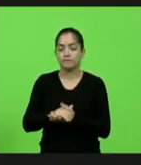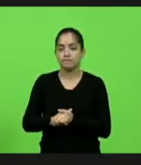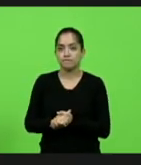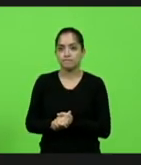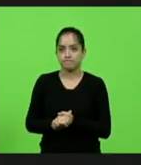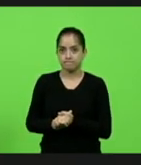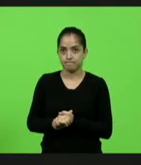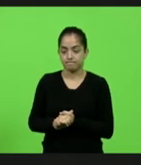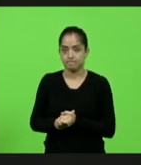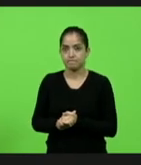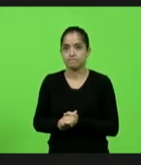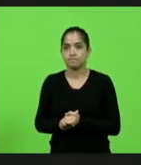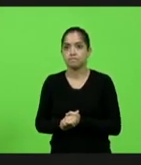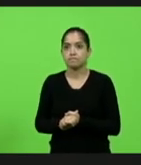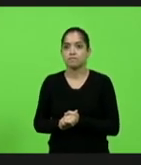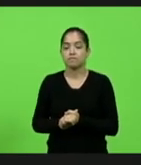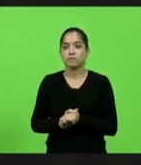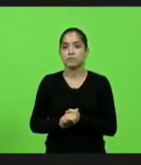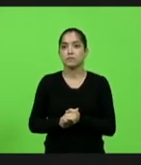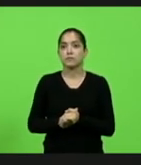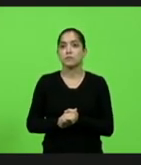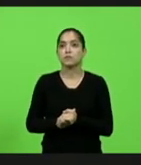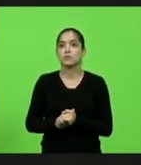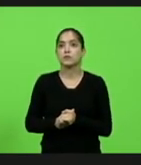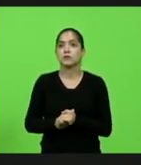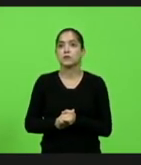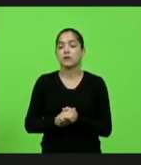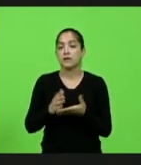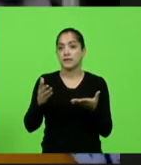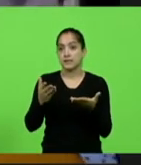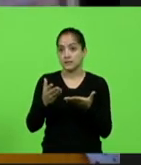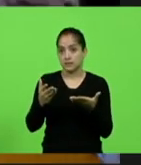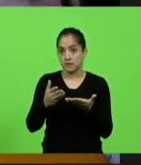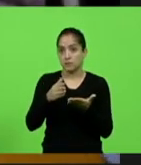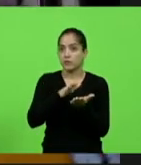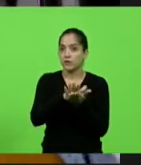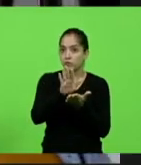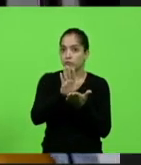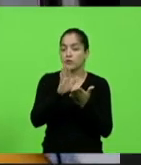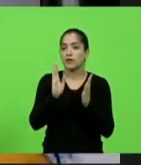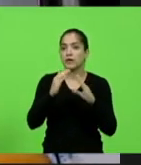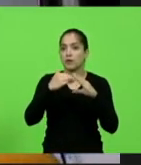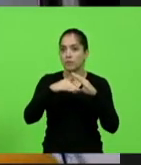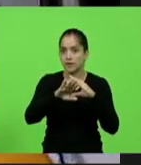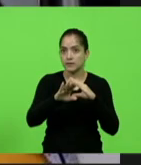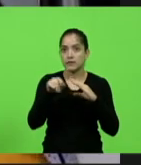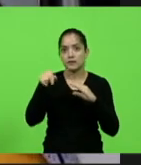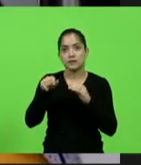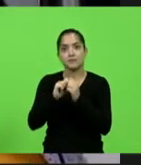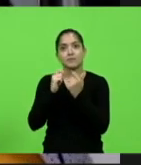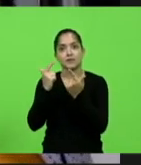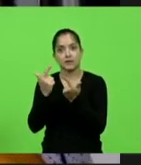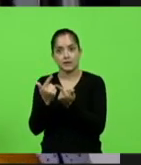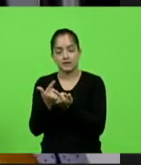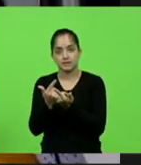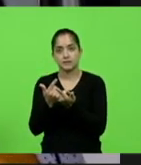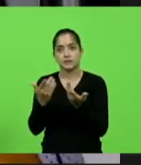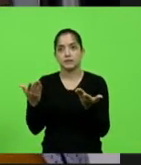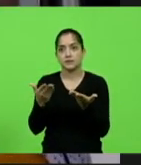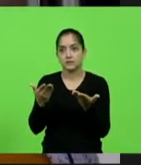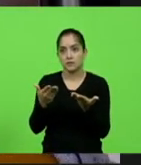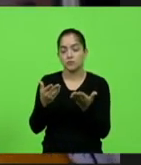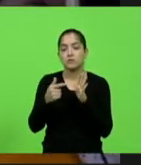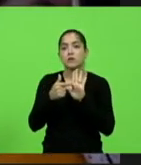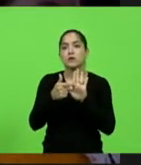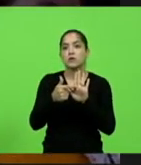mesmo voltou. Aqui. Tá. Então, eu falava que a nota foi encaminhada também à Alesc, né? Então, a Undime se